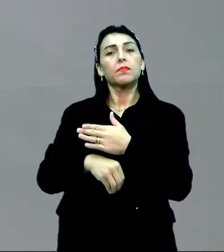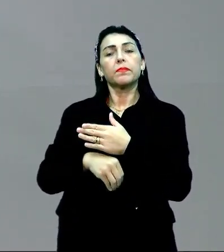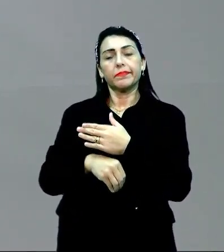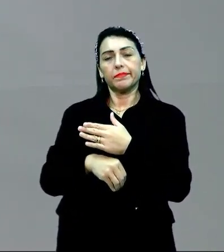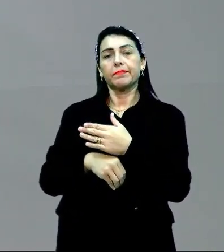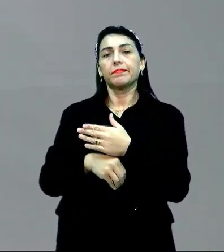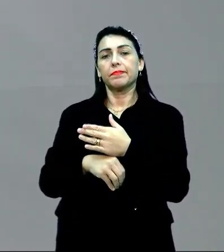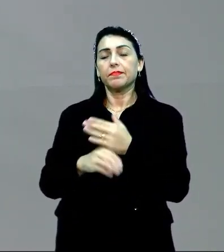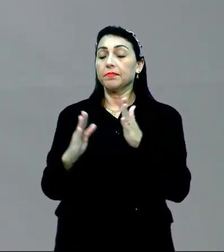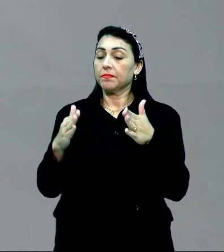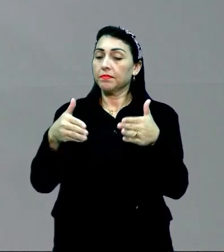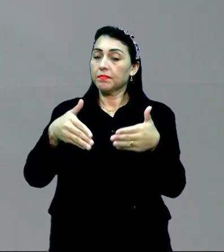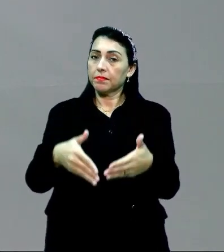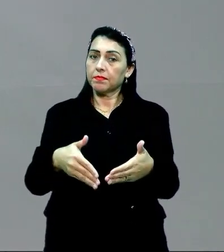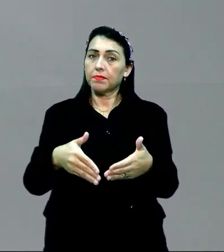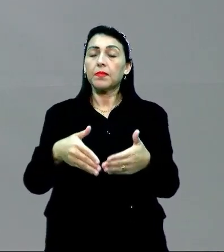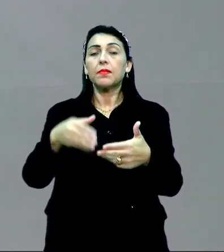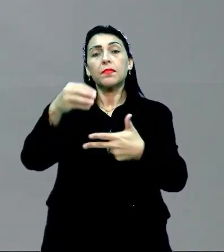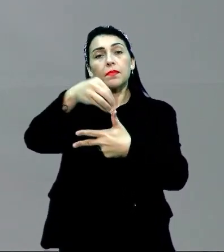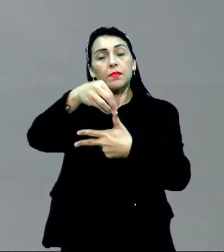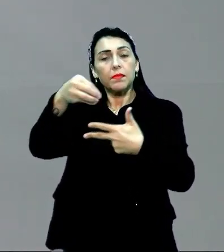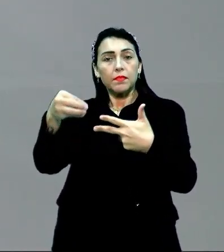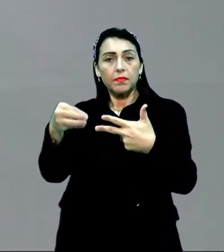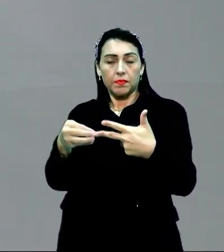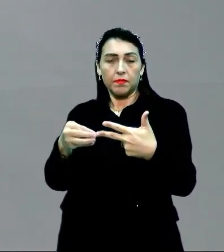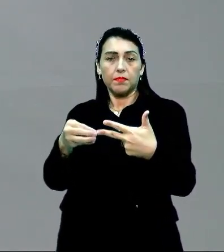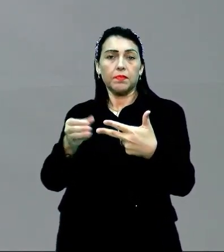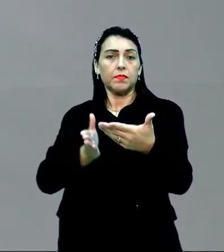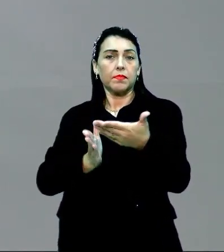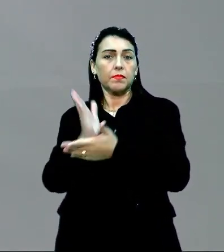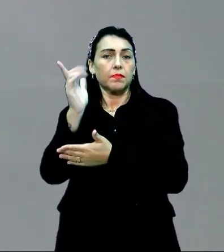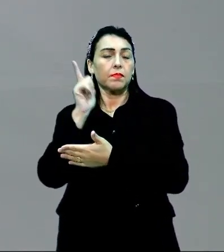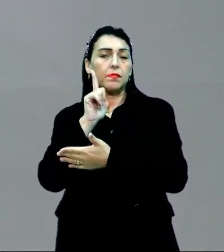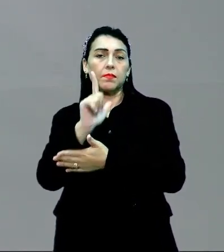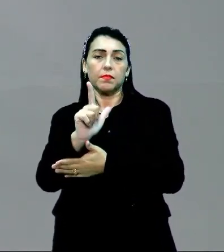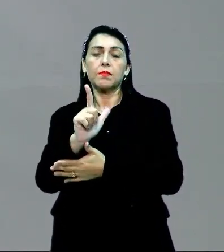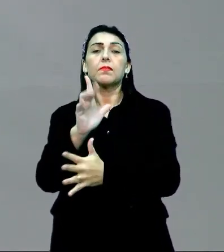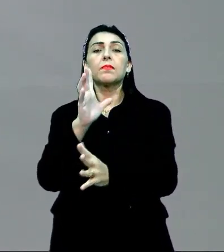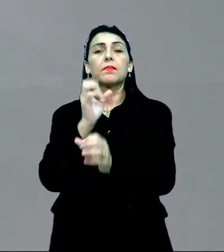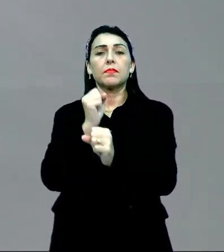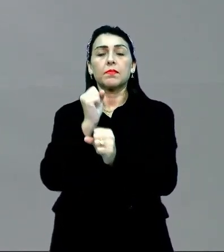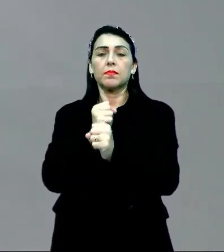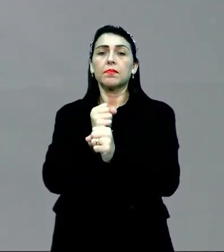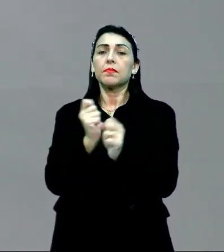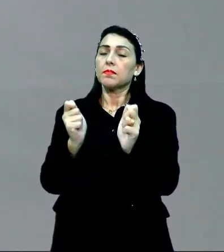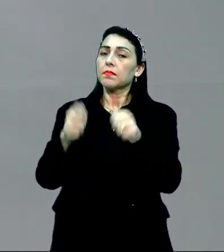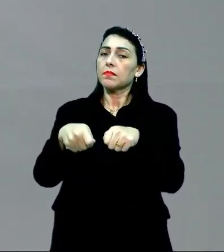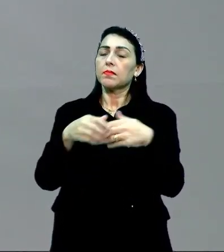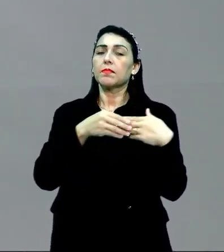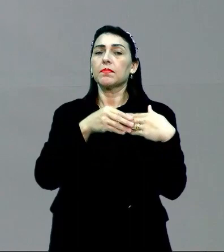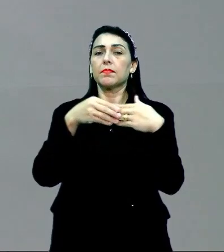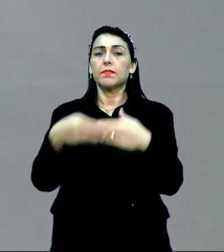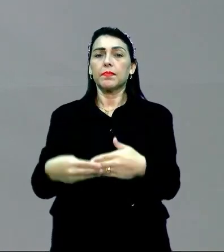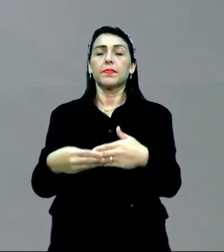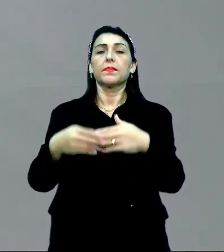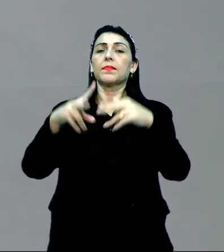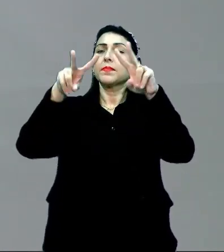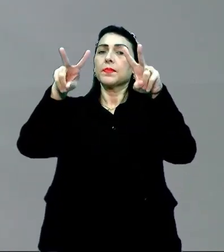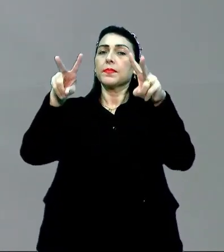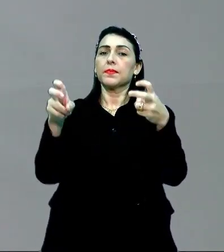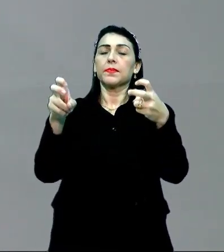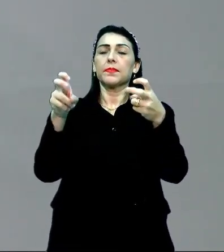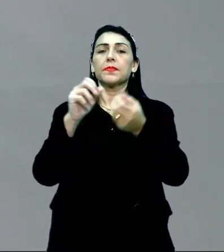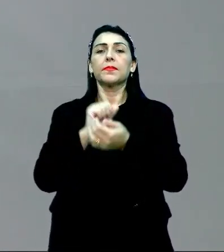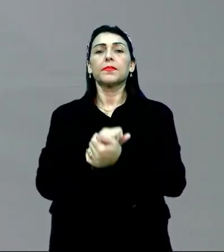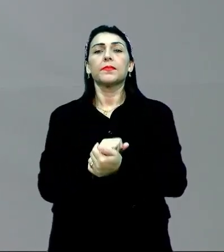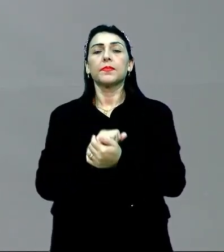perspectiva né o nosso foco é o Enem né é acertar o maior número de questões possíveis Então a gente vai trazer essa temática